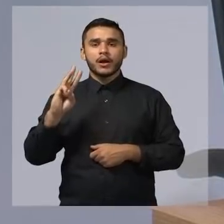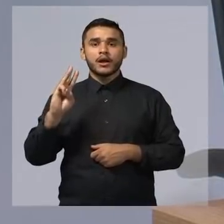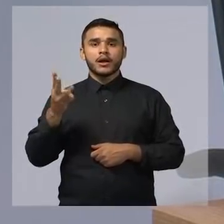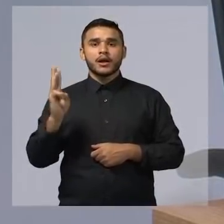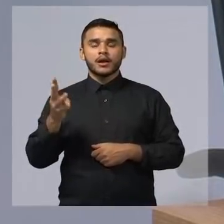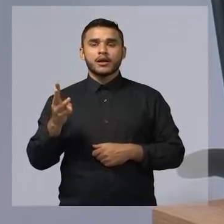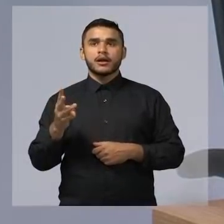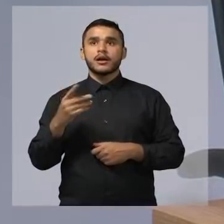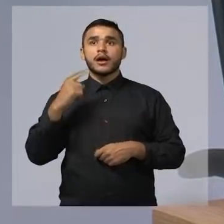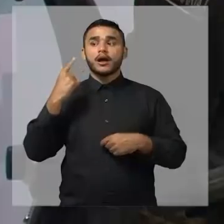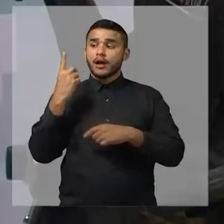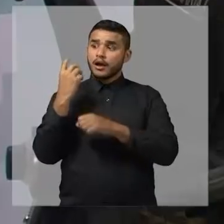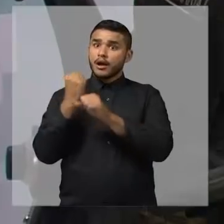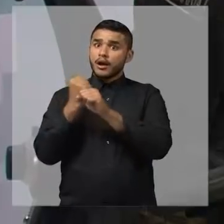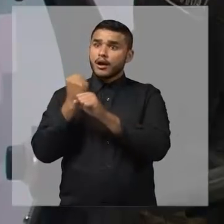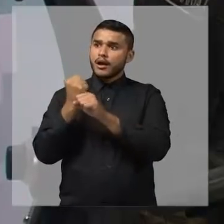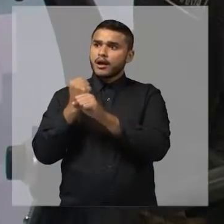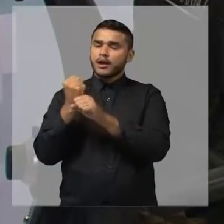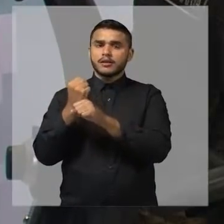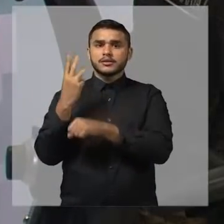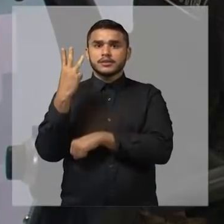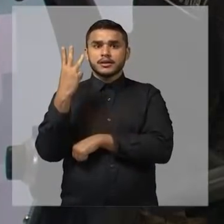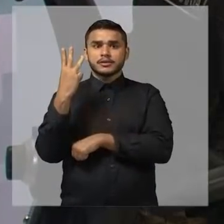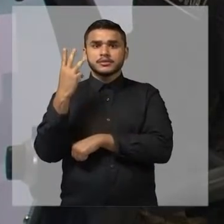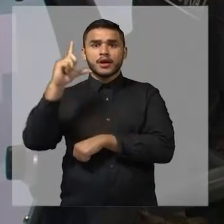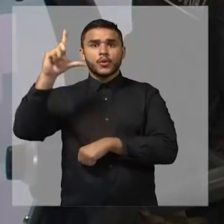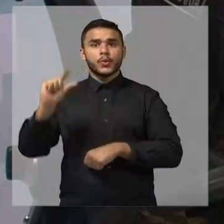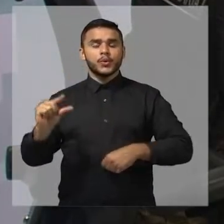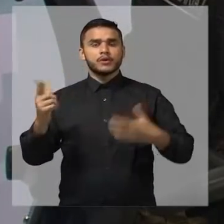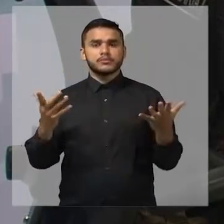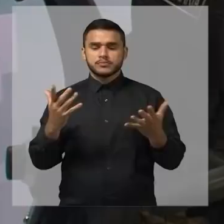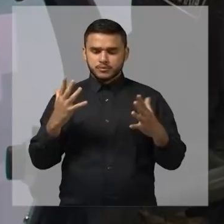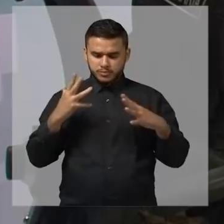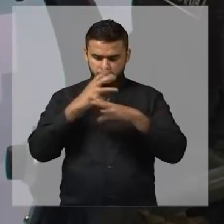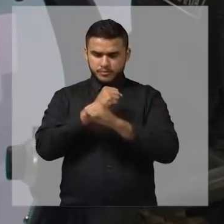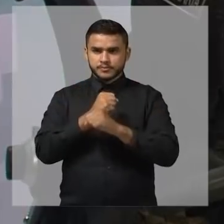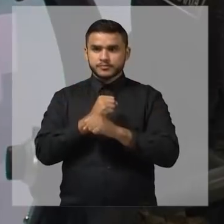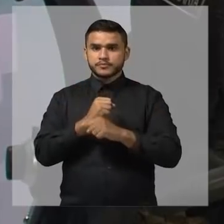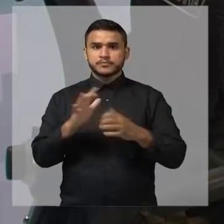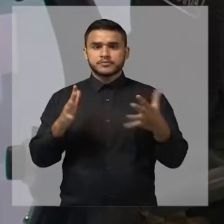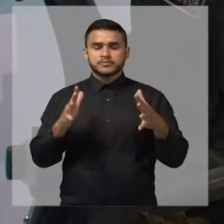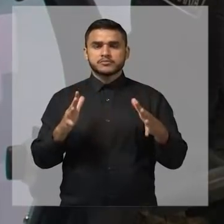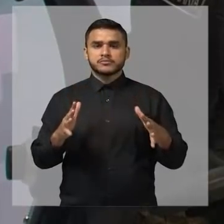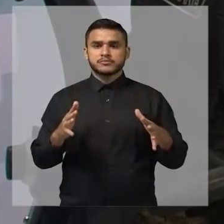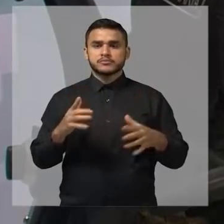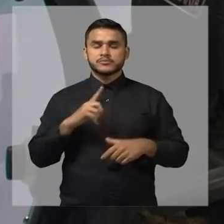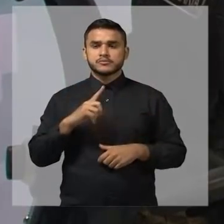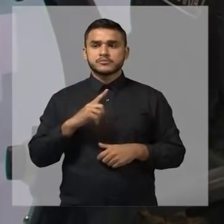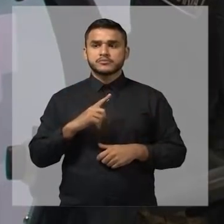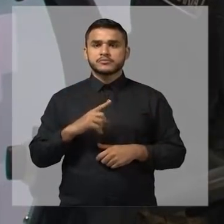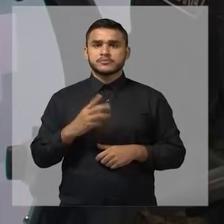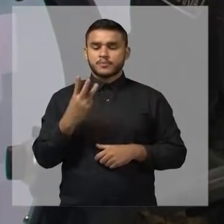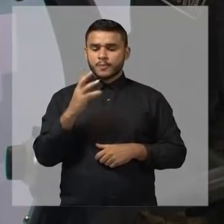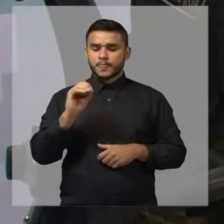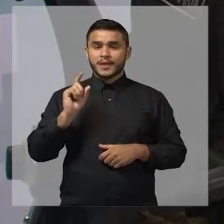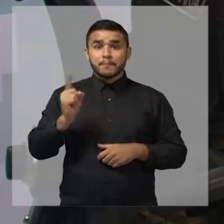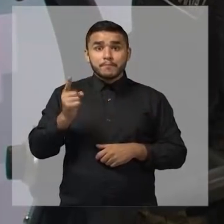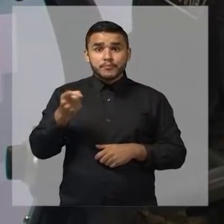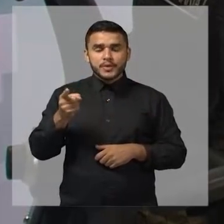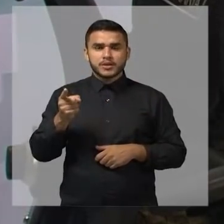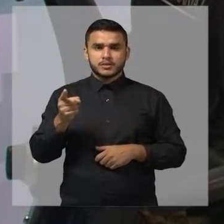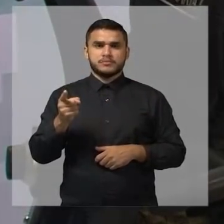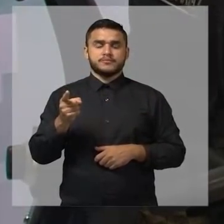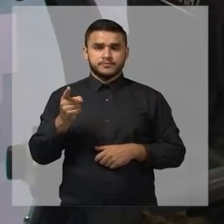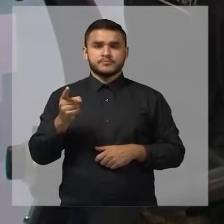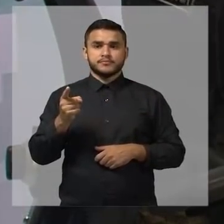Né? 25 mil, né? 25 mil, 28 mil, 30 mil por ano. 9 mil. 10 anos